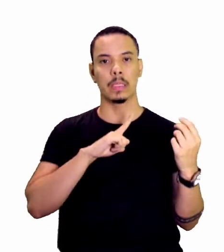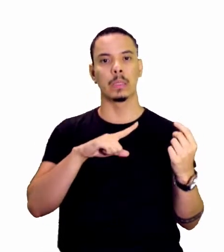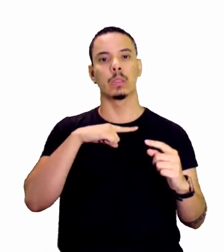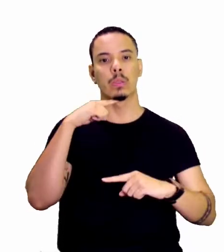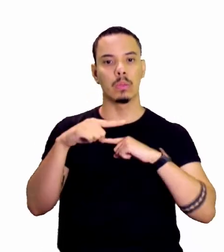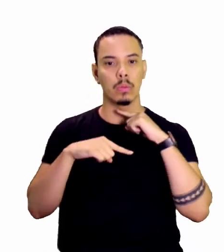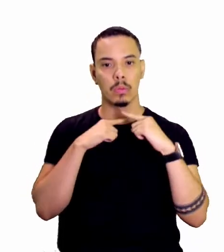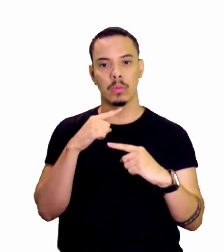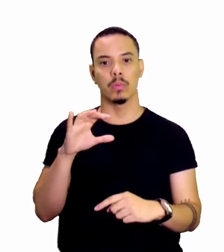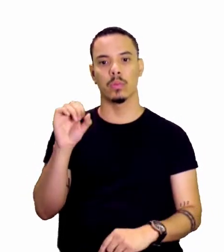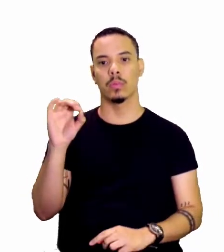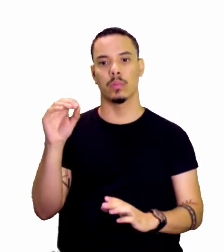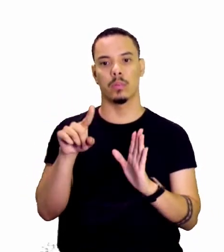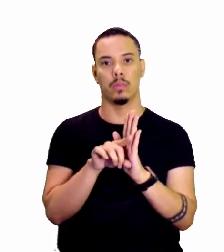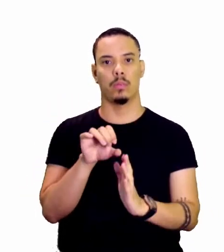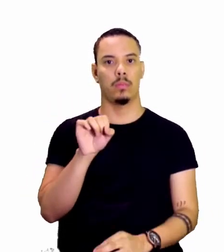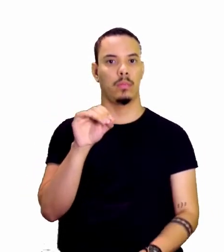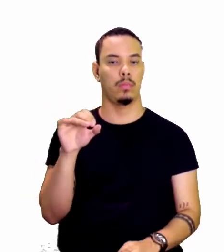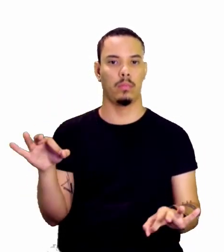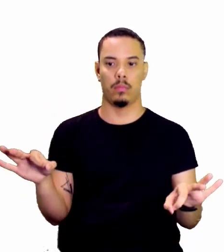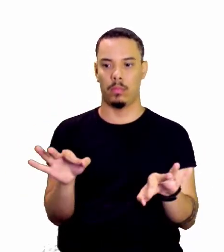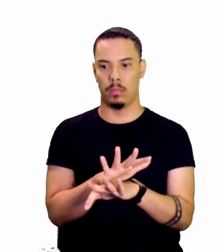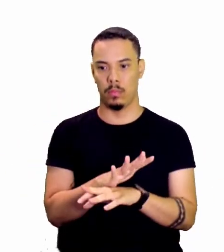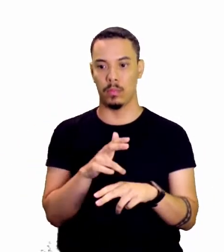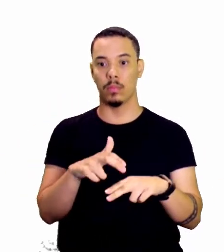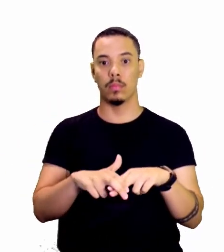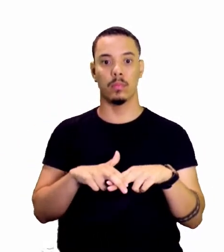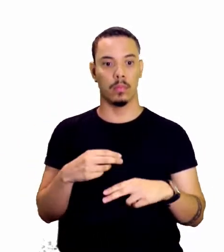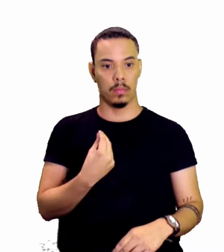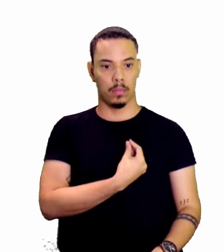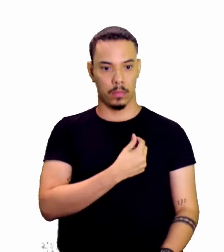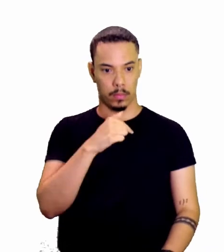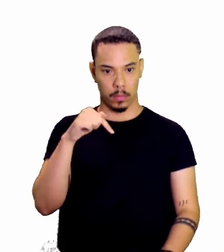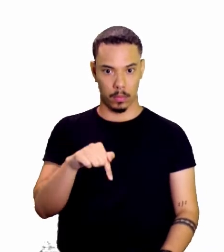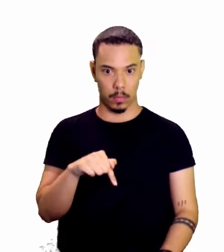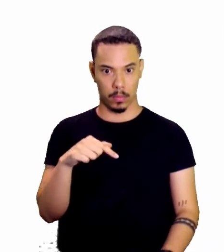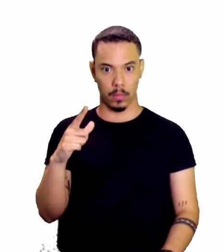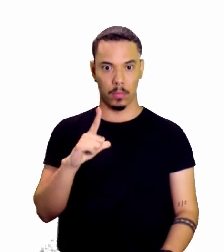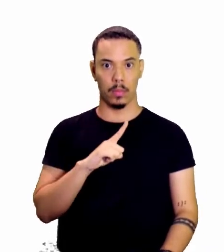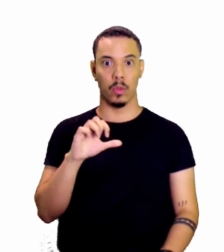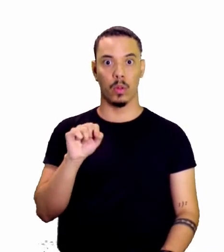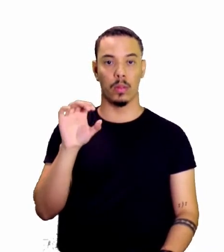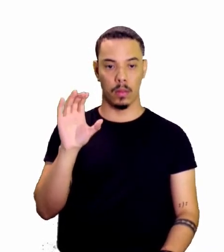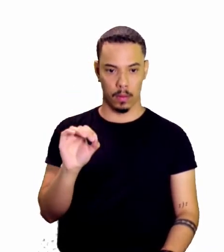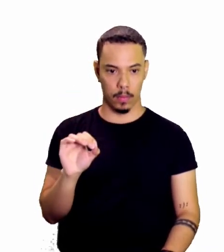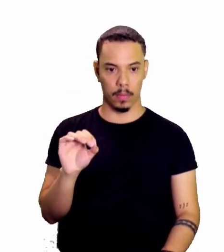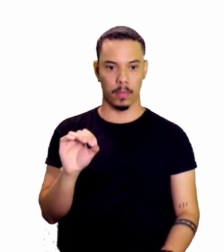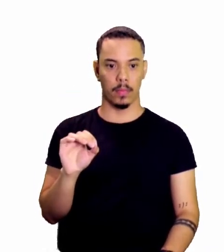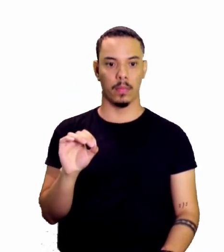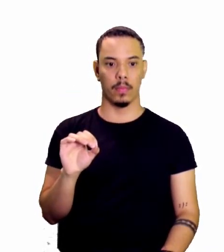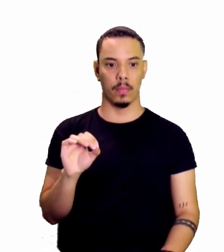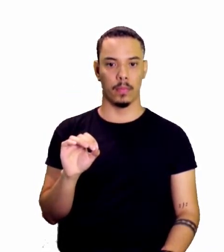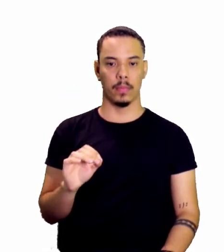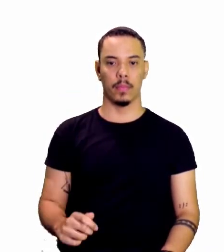- exato então quando eu tava aqui e aqui